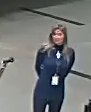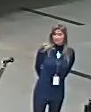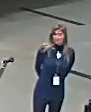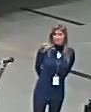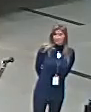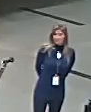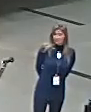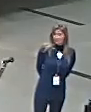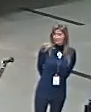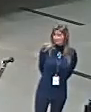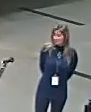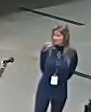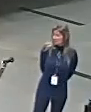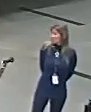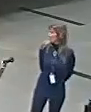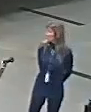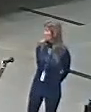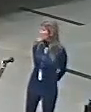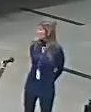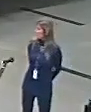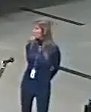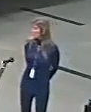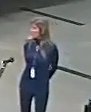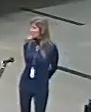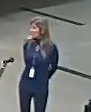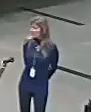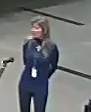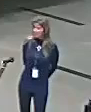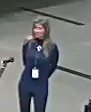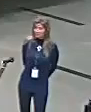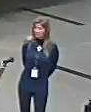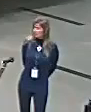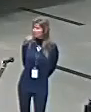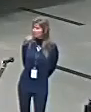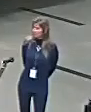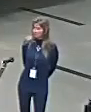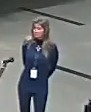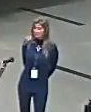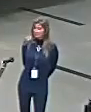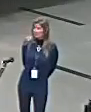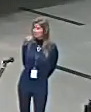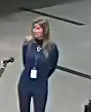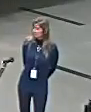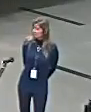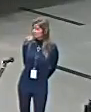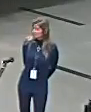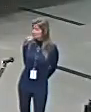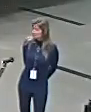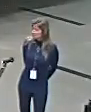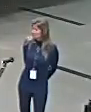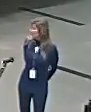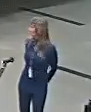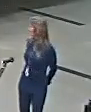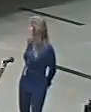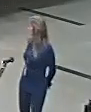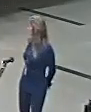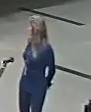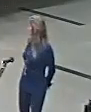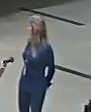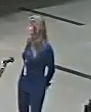Pinheiro tergip no município de Belo Horizonte depois eu faço a leitura de outros